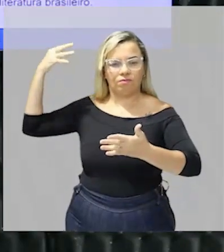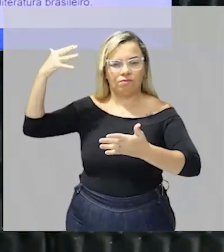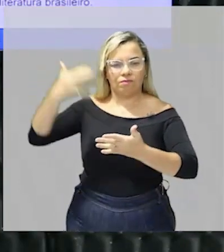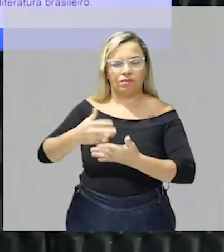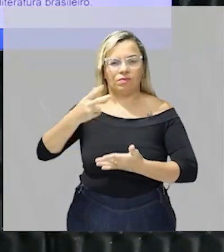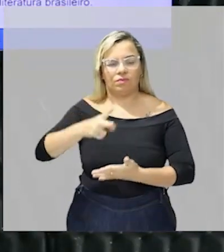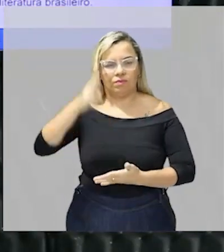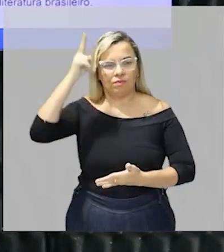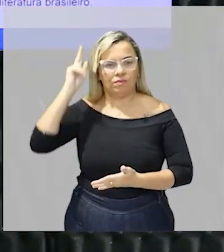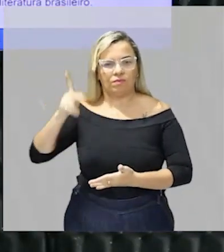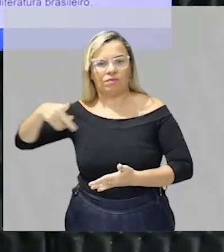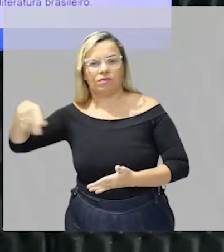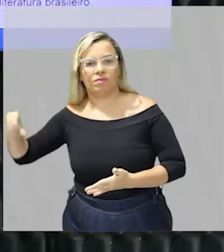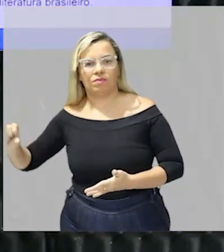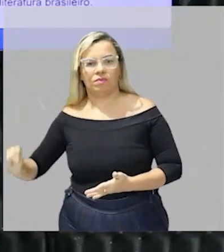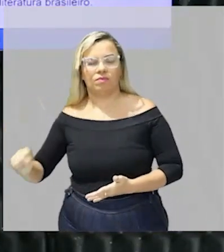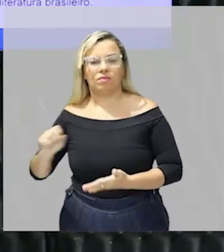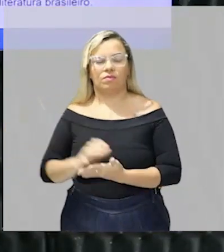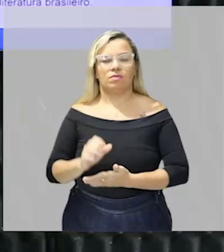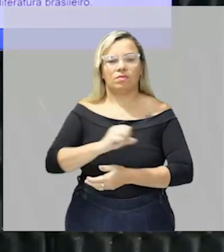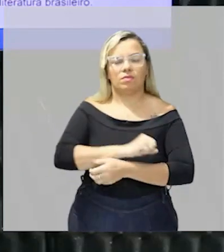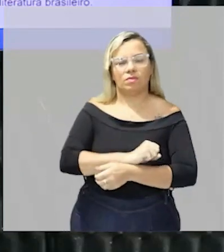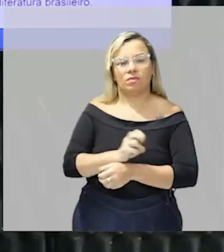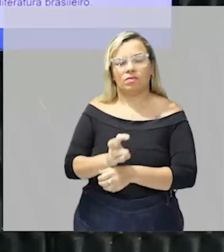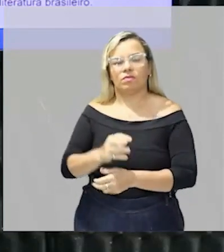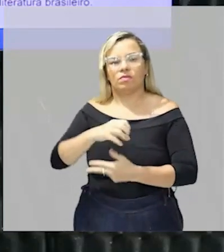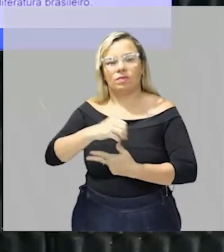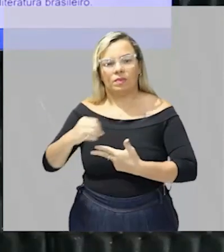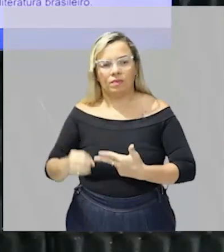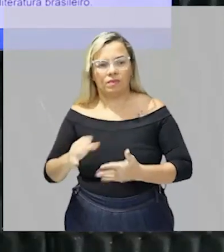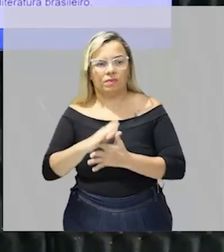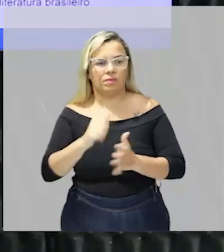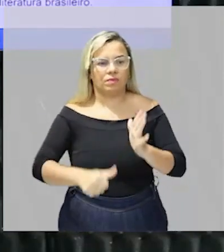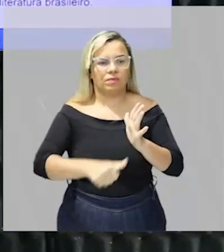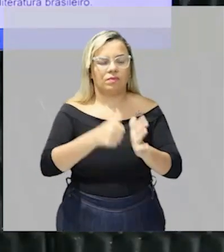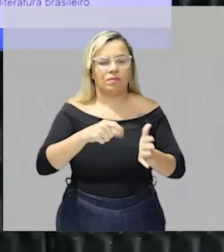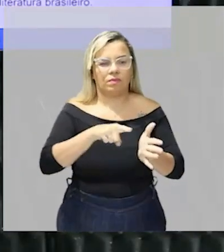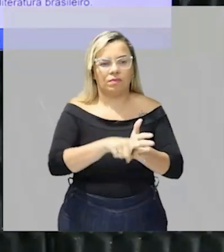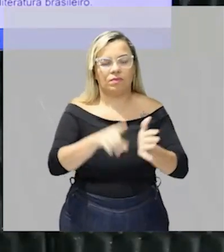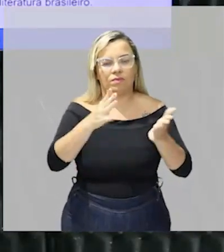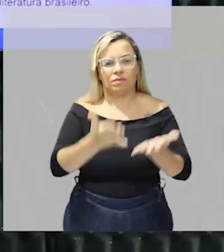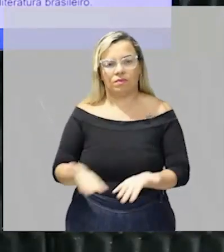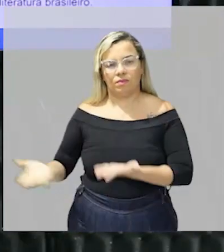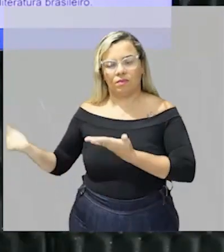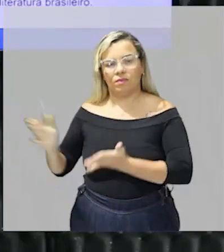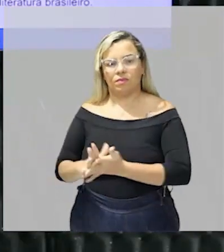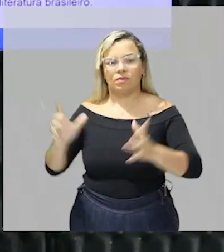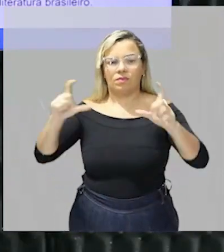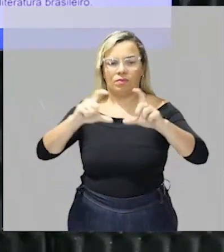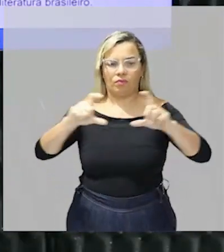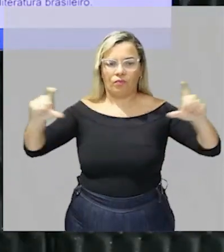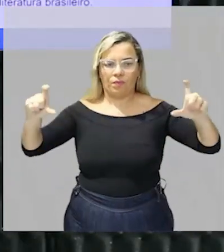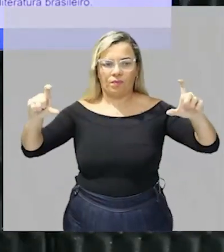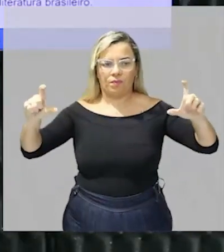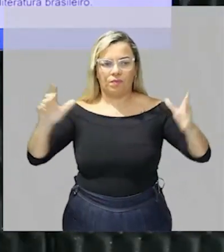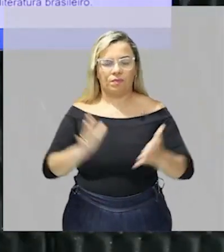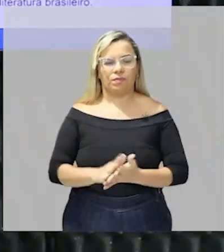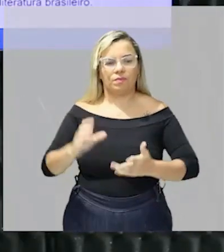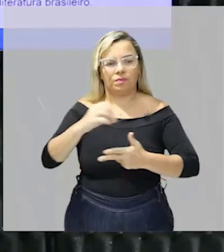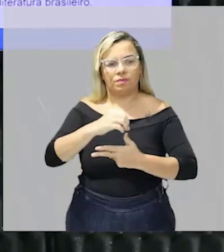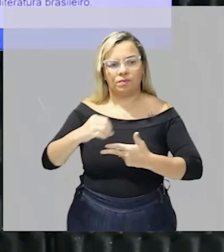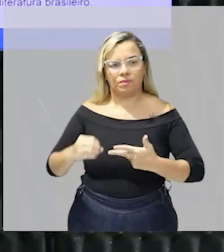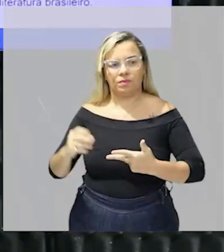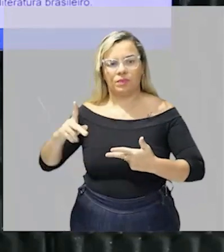aí do PAS, UEMA e do Enem. Na nossa primeira questão, item questão, que caiu aqui no Enem